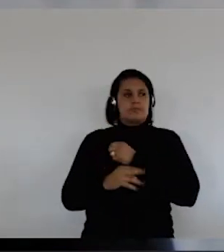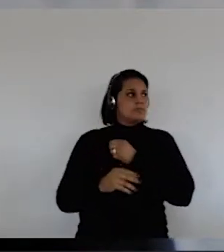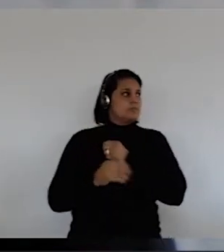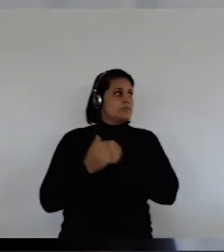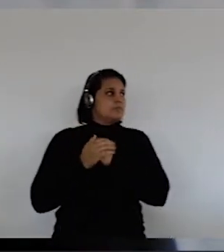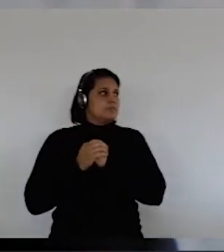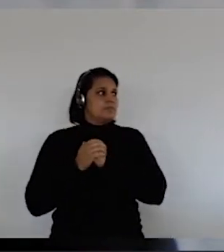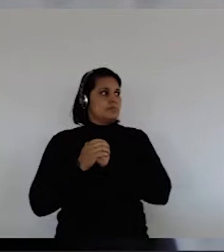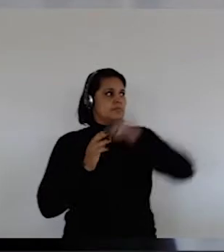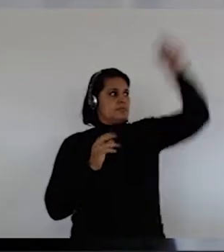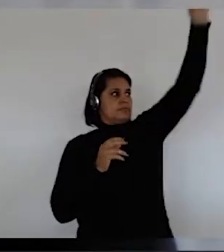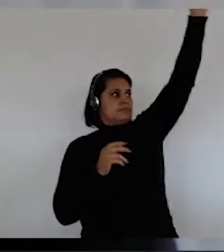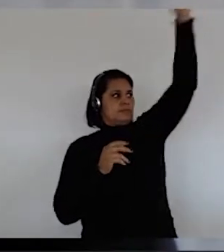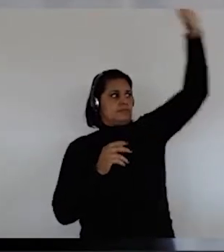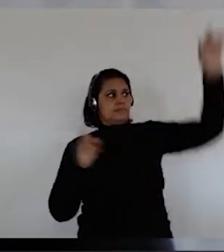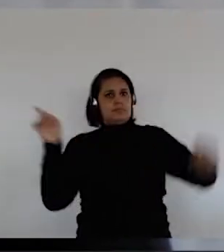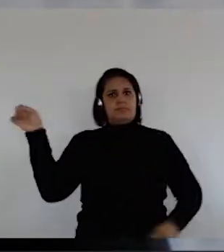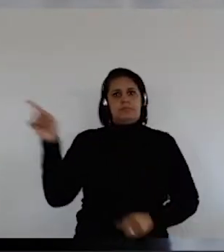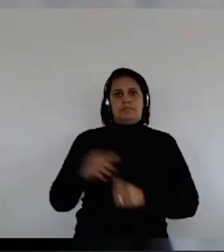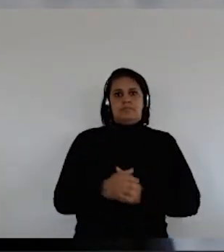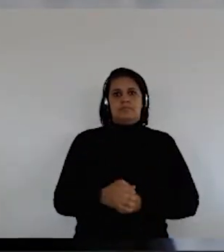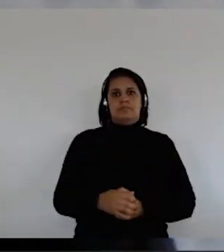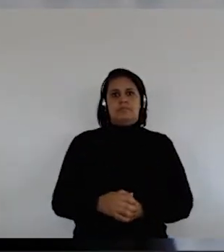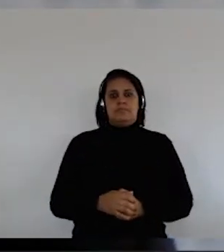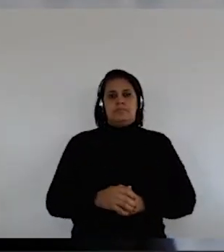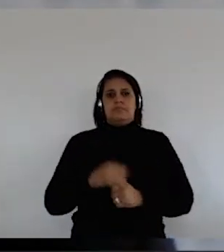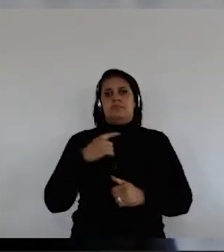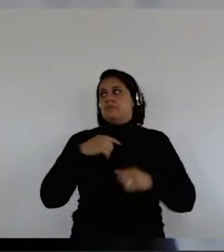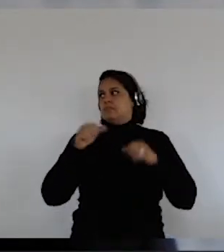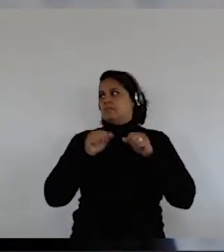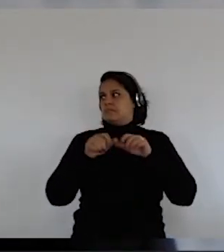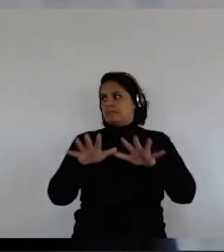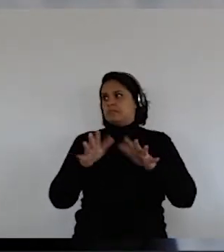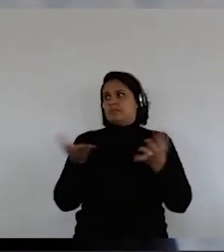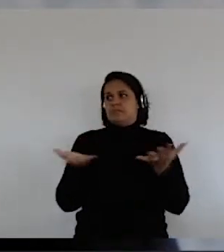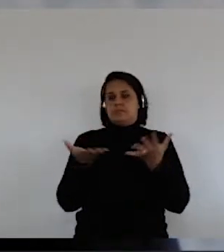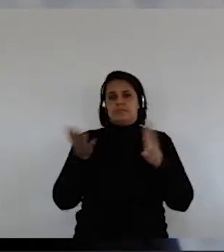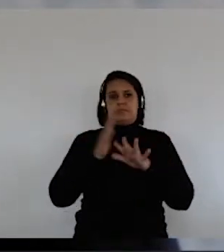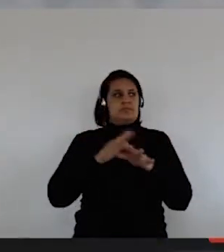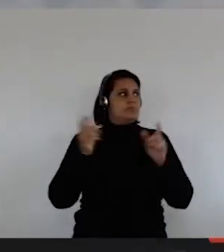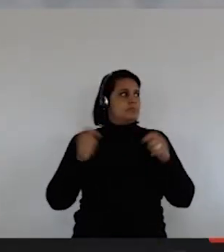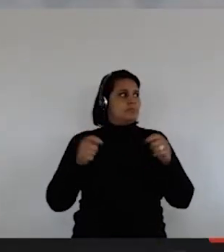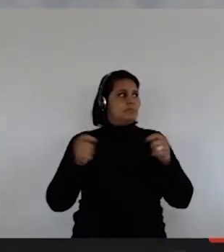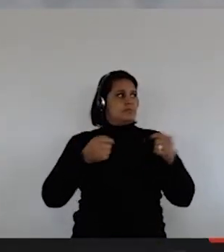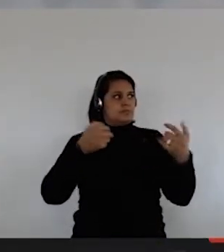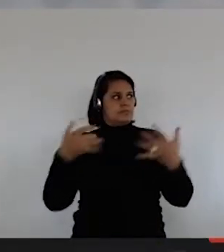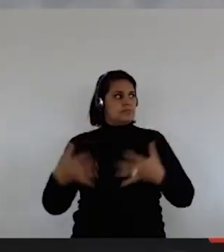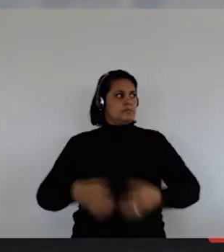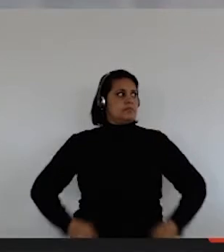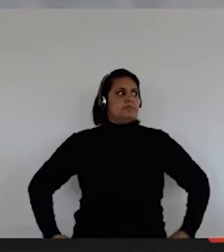abraço virtual nesses tempos de pandemia, e passo a palavra para aprender consigo.